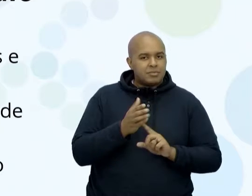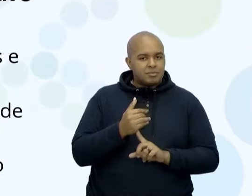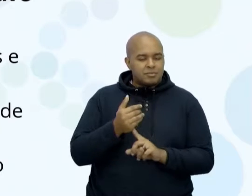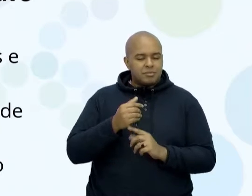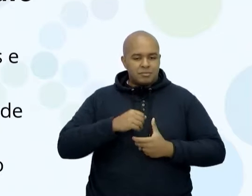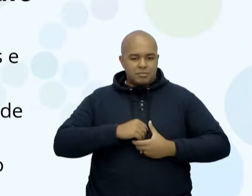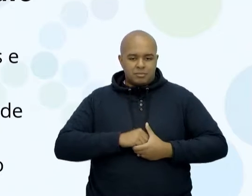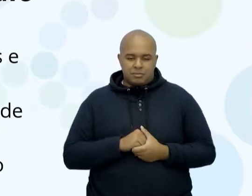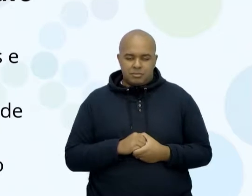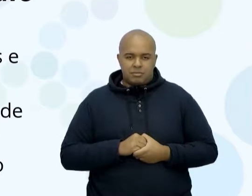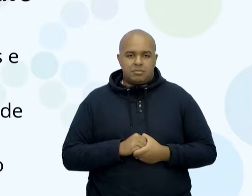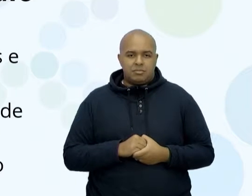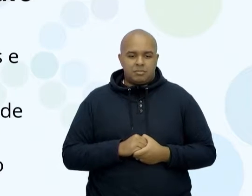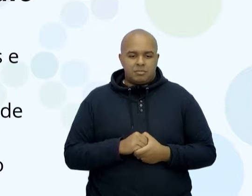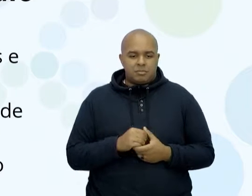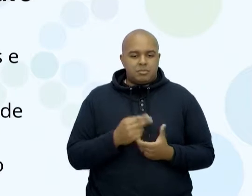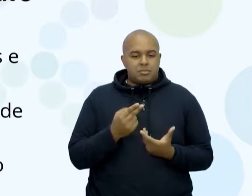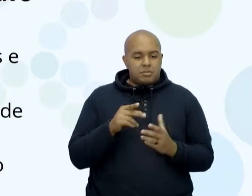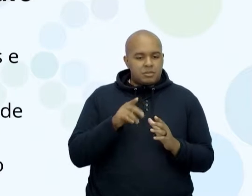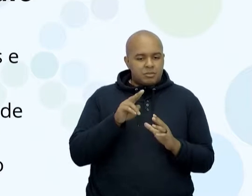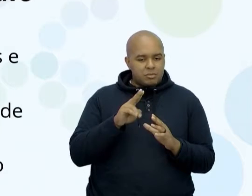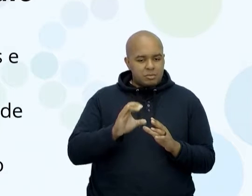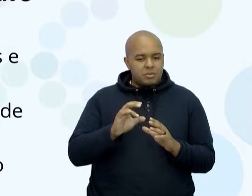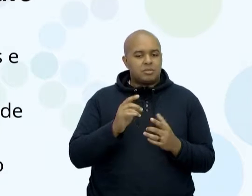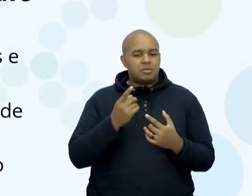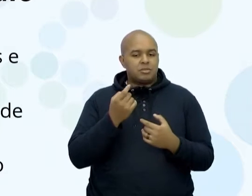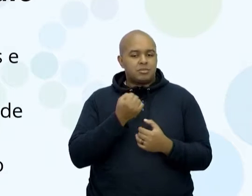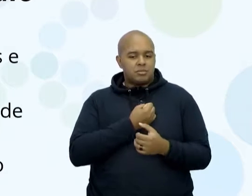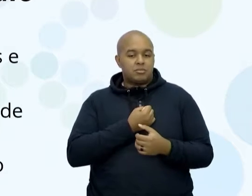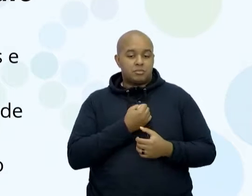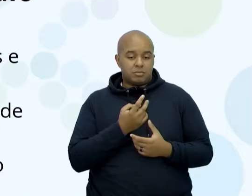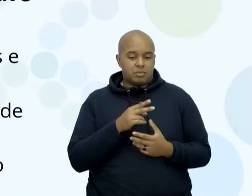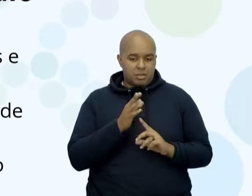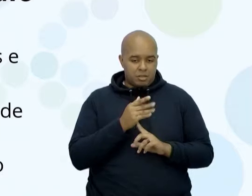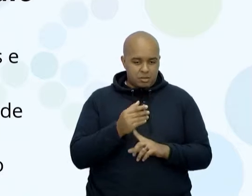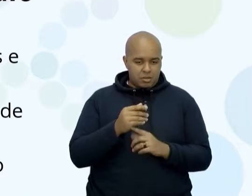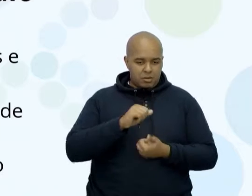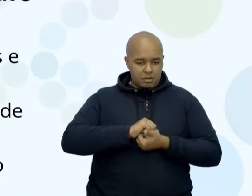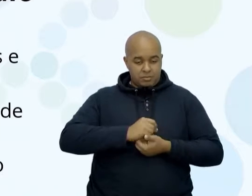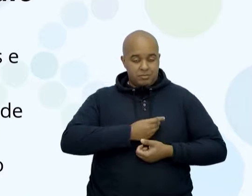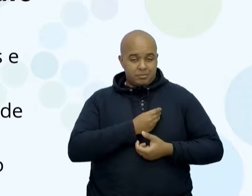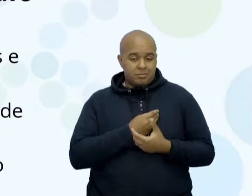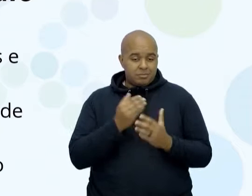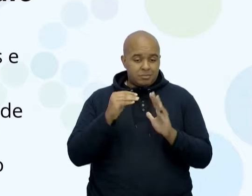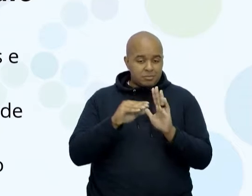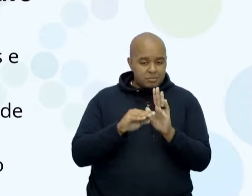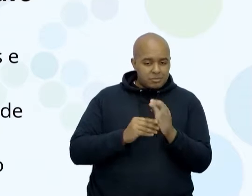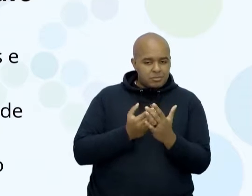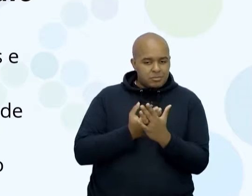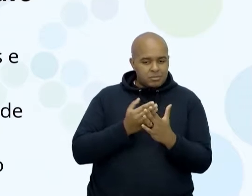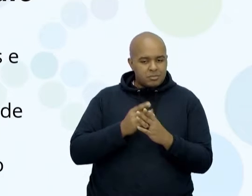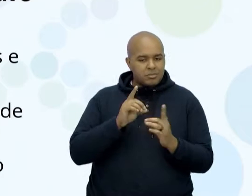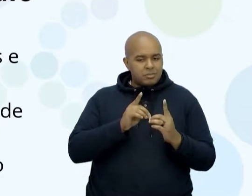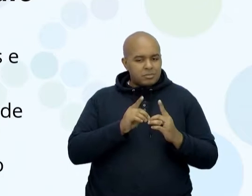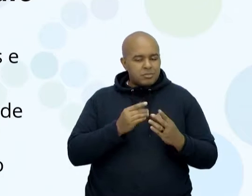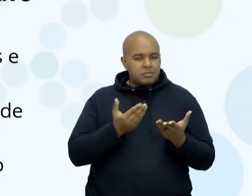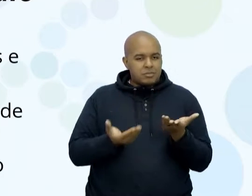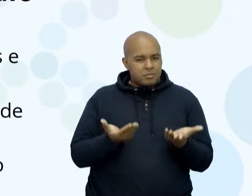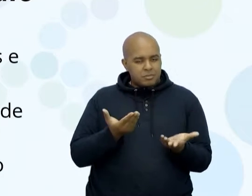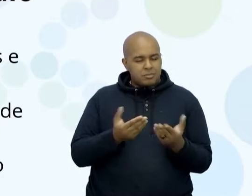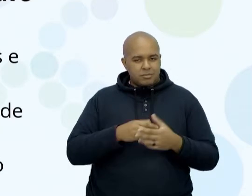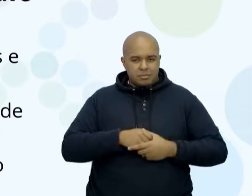as linguagens e suas tecnologias. A unidade curricular é a tecnologia e a qualidade de vida, e o componente é